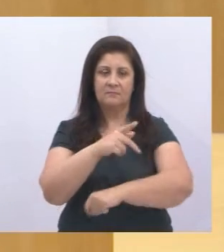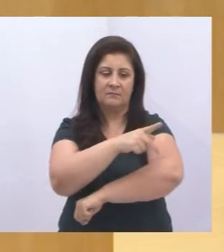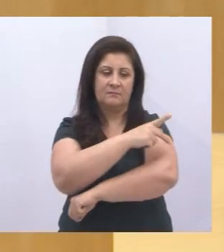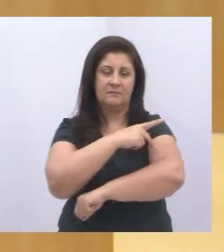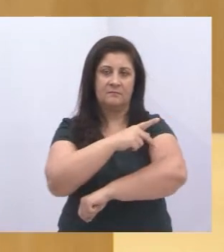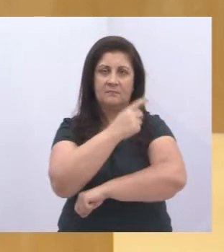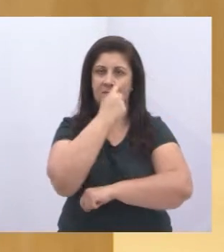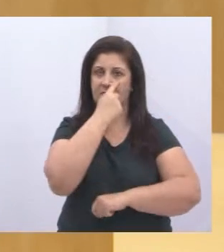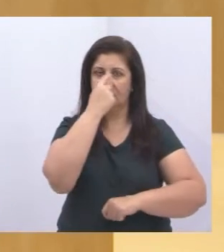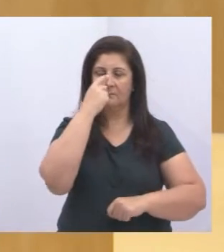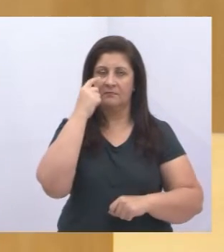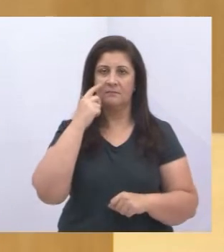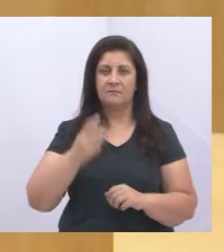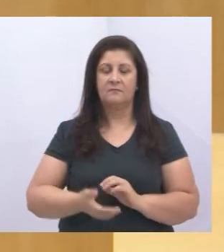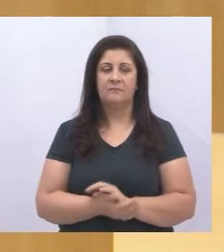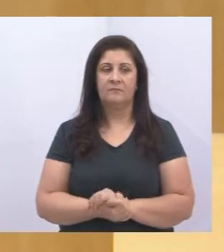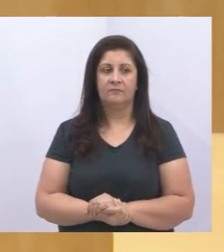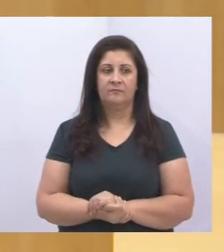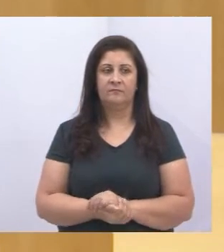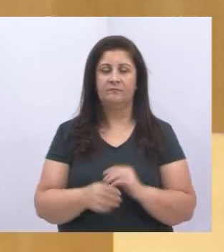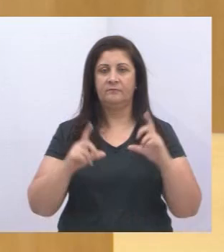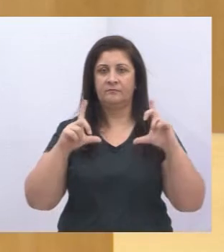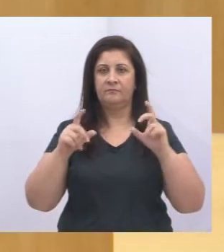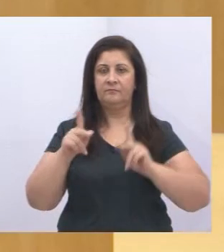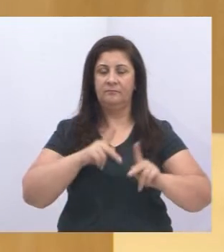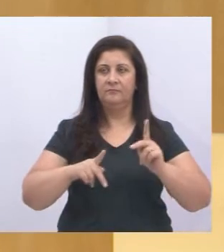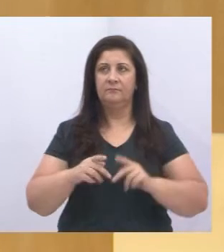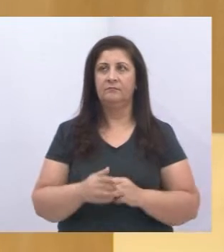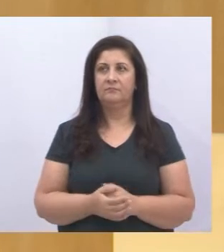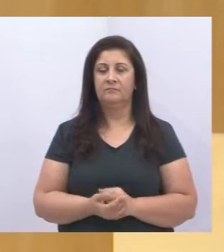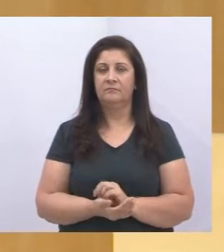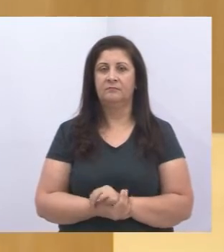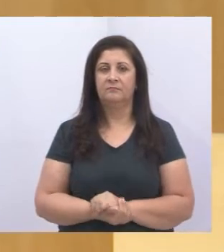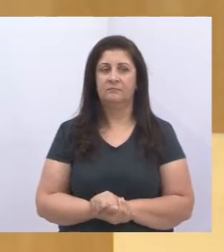do Parque Minha Lua e a Avenida e as fotos do povo que tiveram lá. Se Deus quiser.